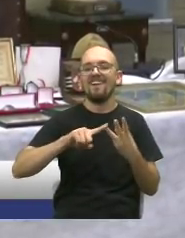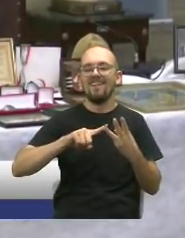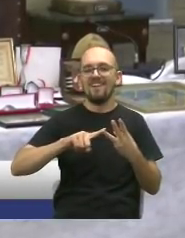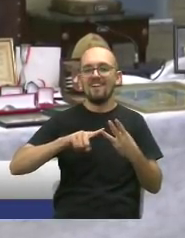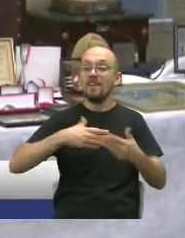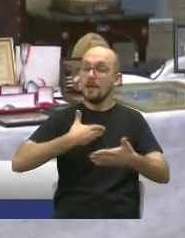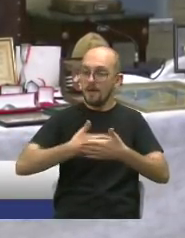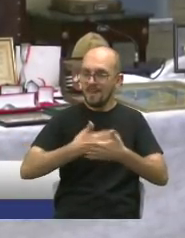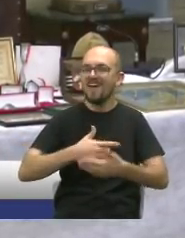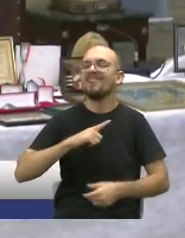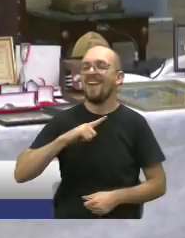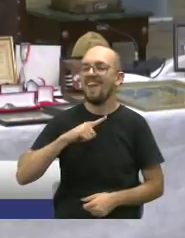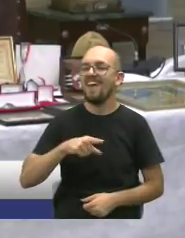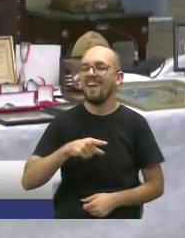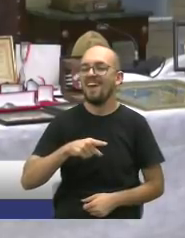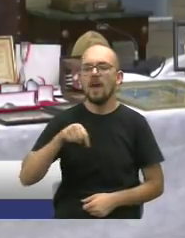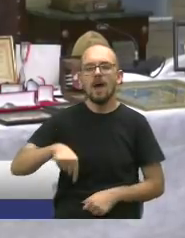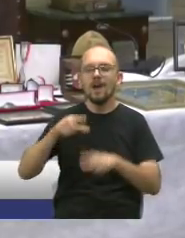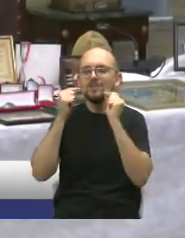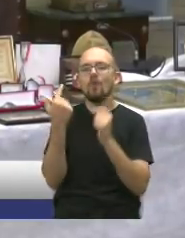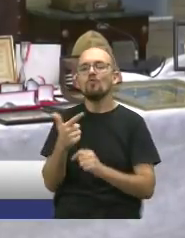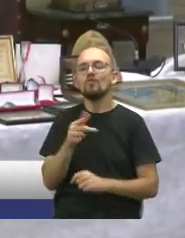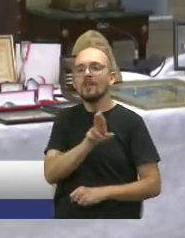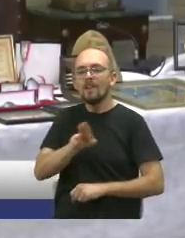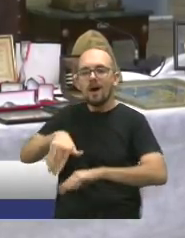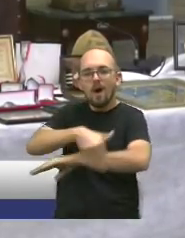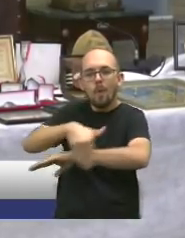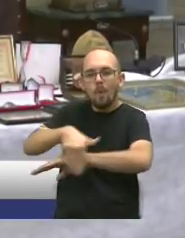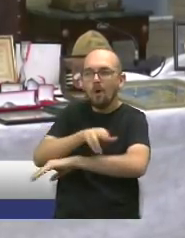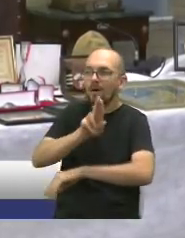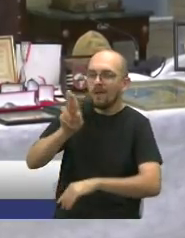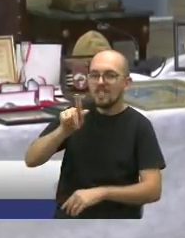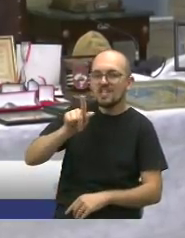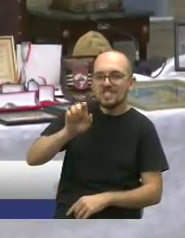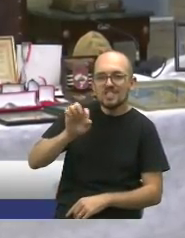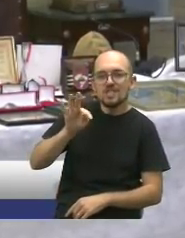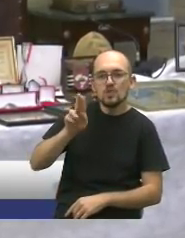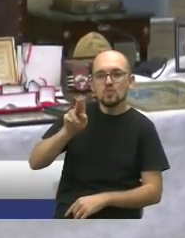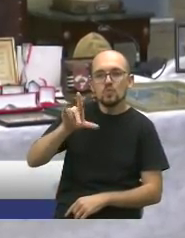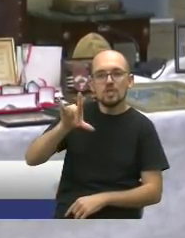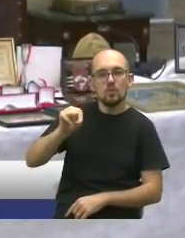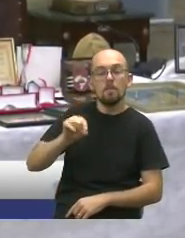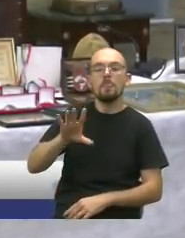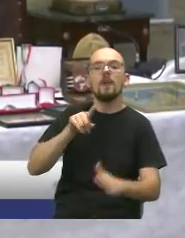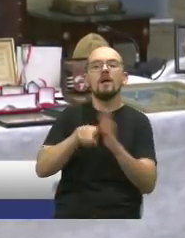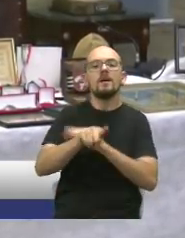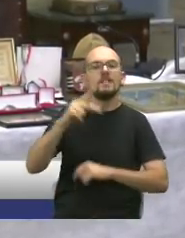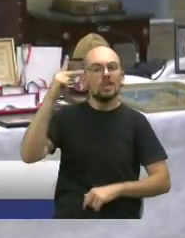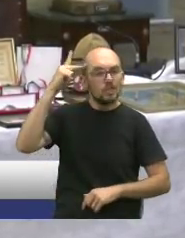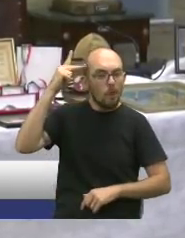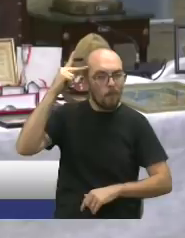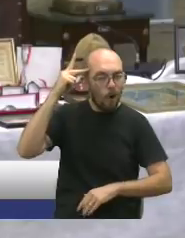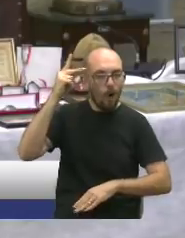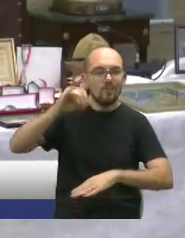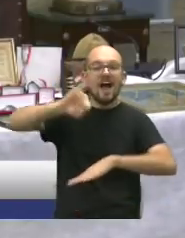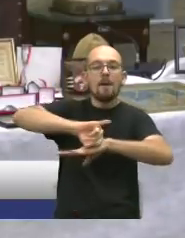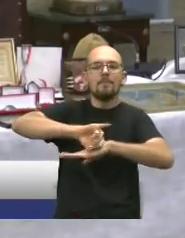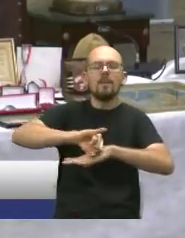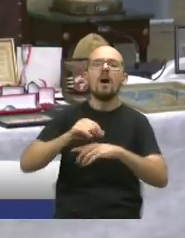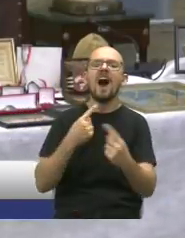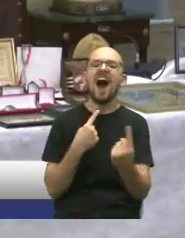né? São Paulo, capital. Em São Paulo, capital, qual é a Avenida Getúlio Vargas?